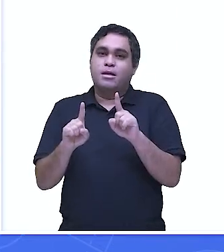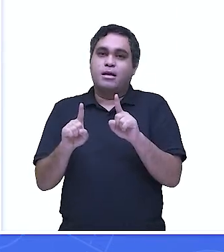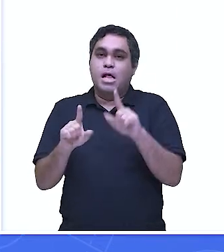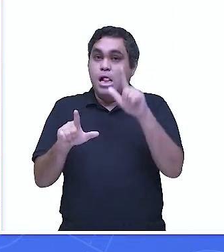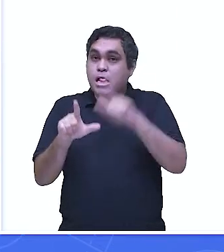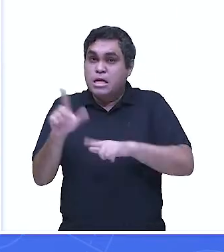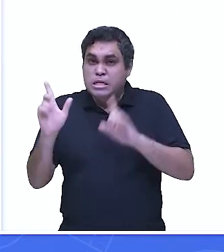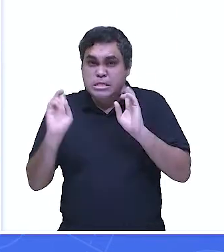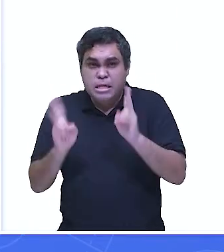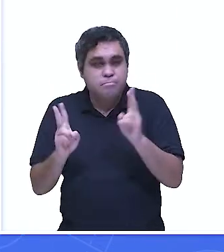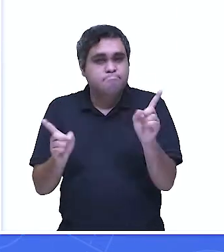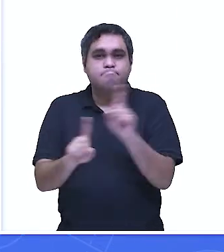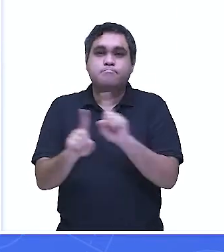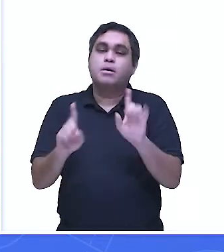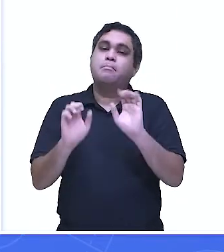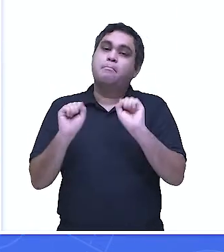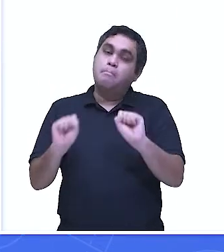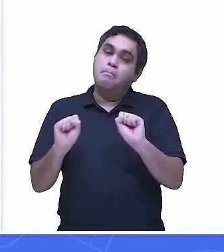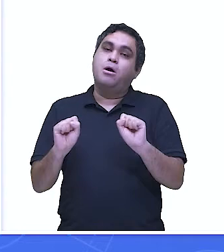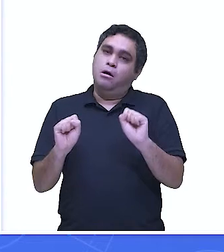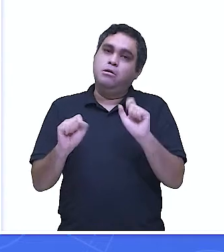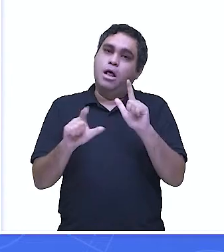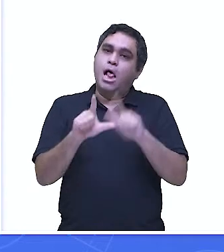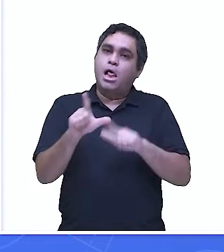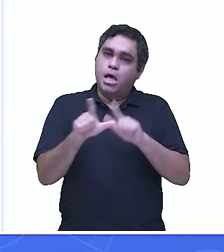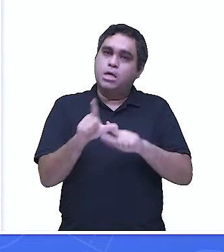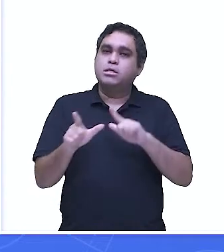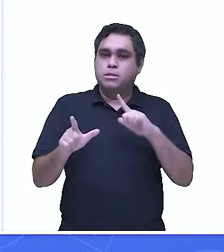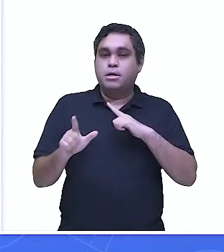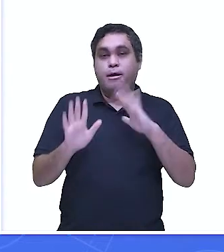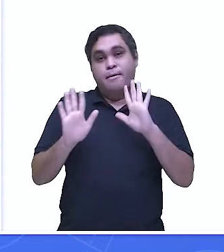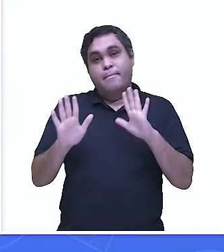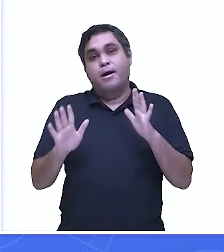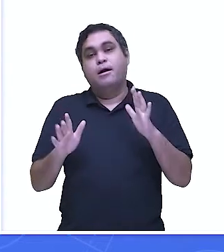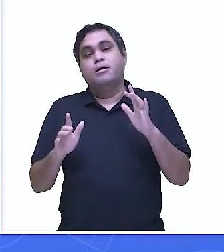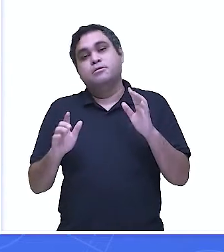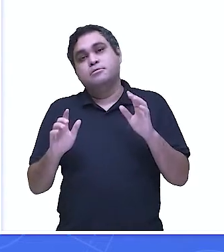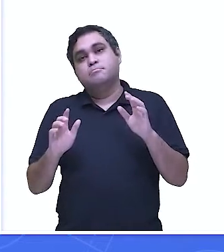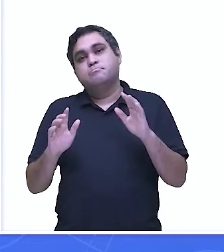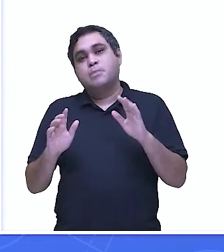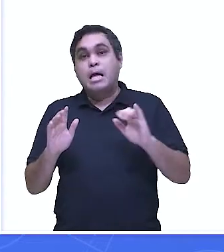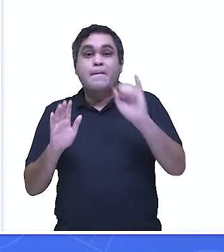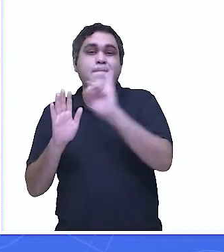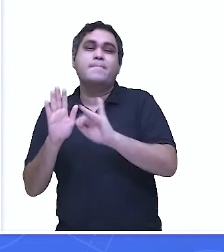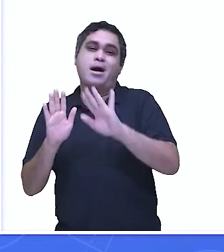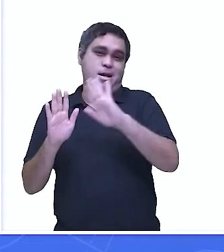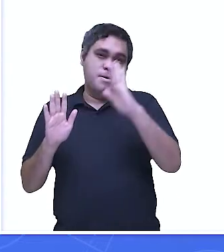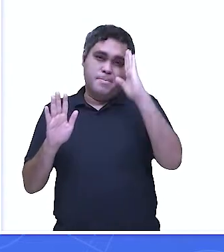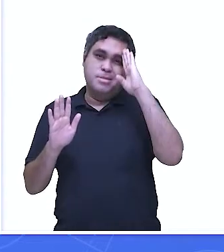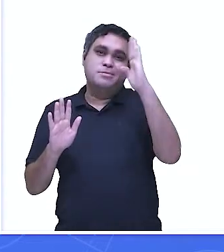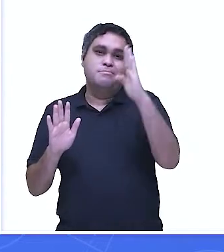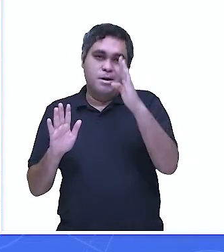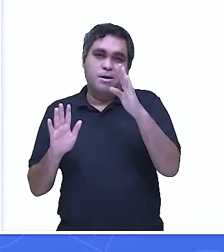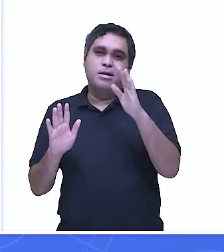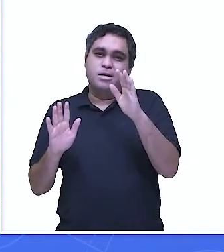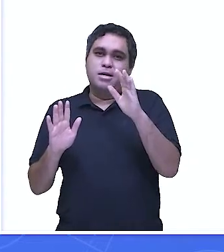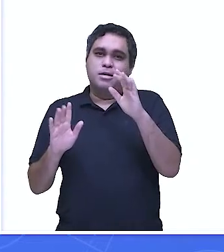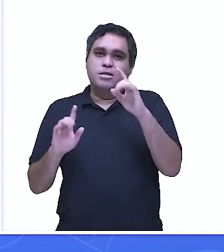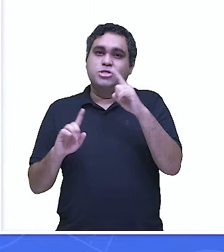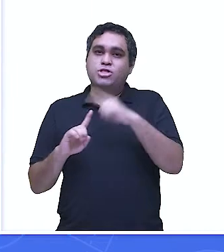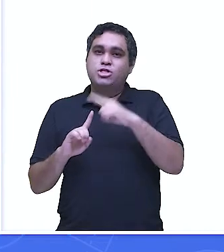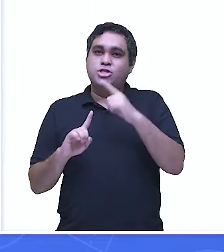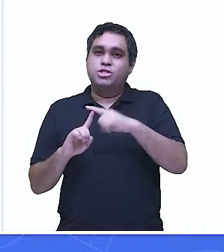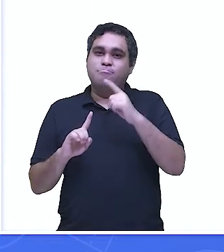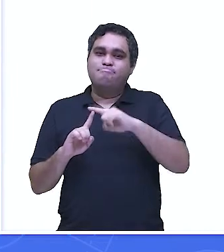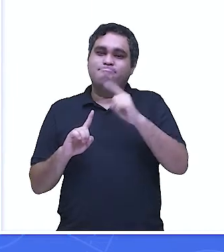mas podem ser palavras também. Então, são elementos, são tipos especiais no texto